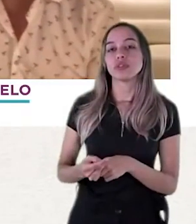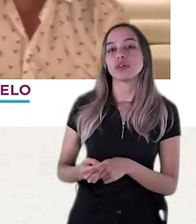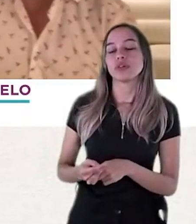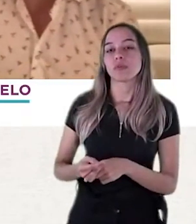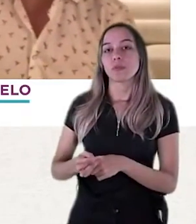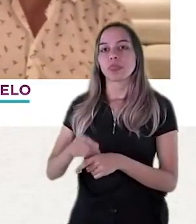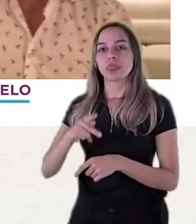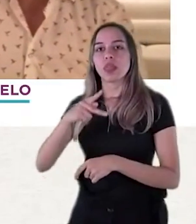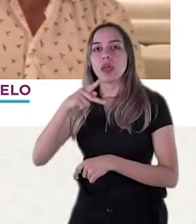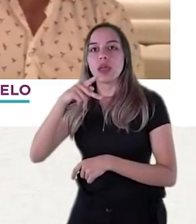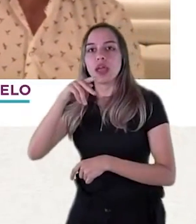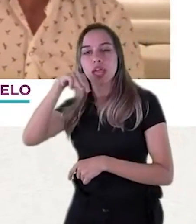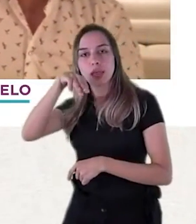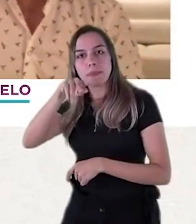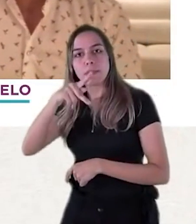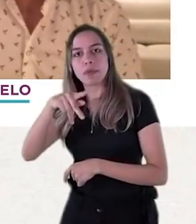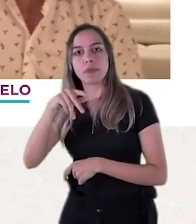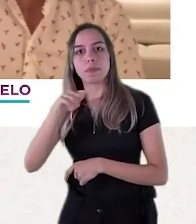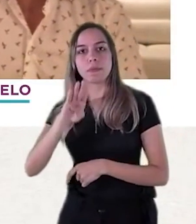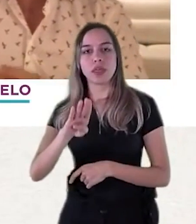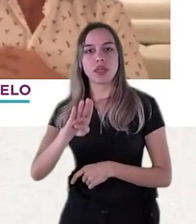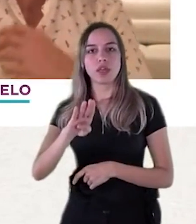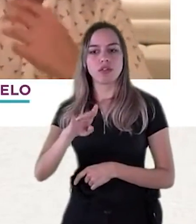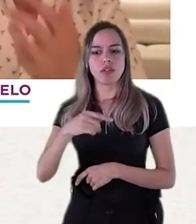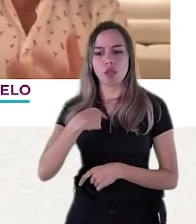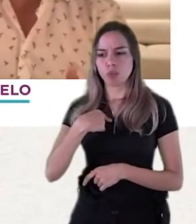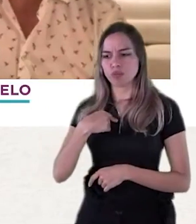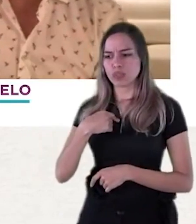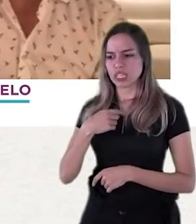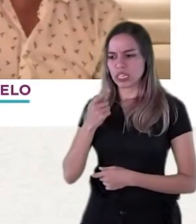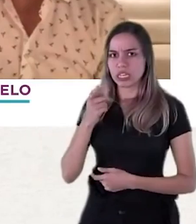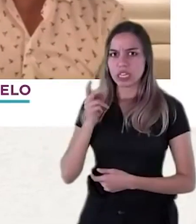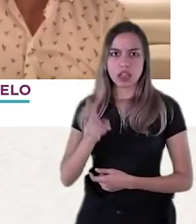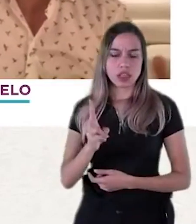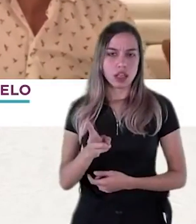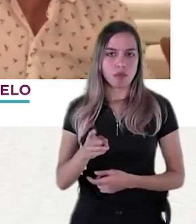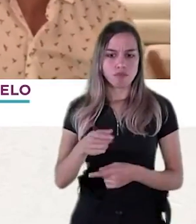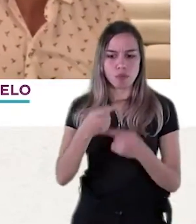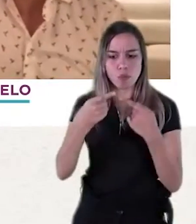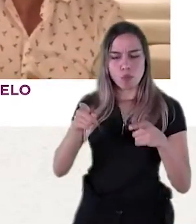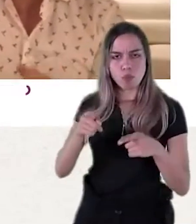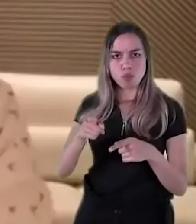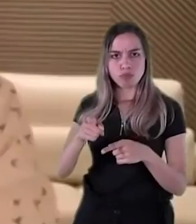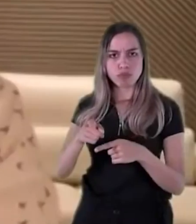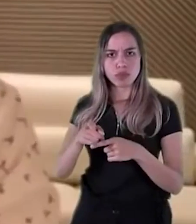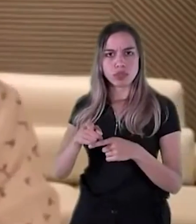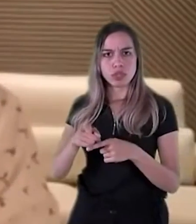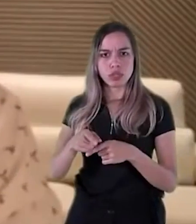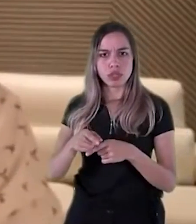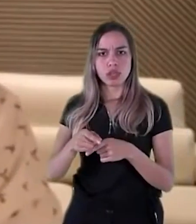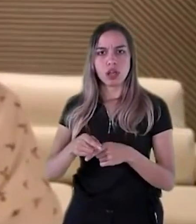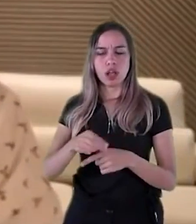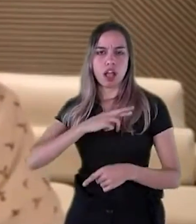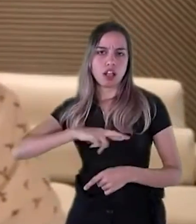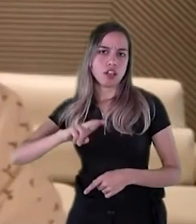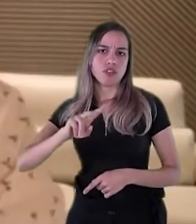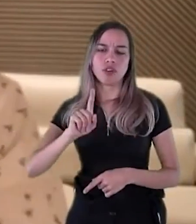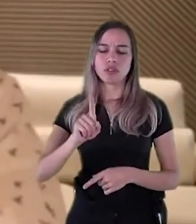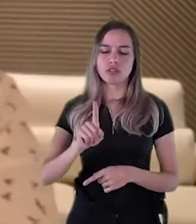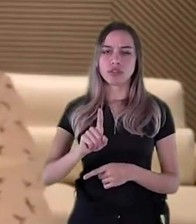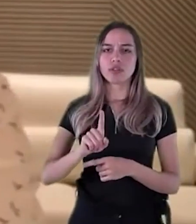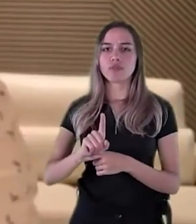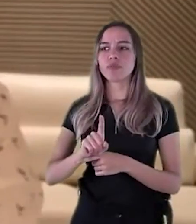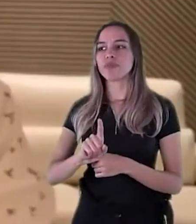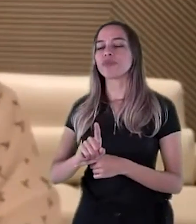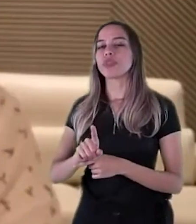da música religiosa. O meu trabalho com a música sempre recrutou a poesia,